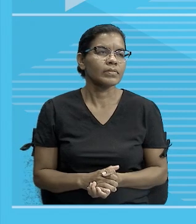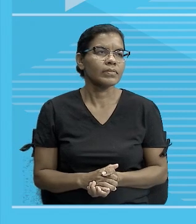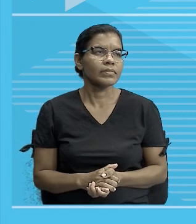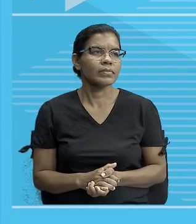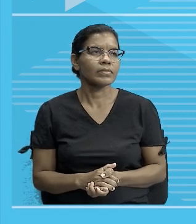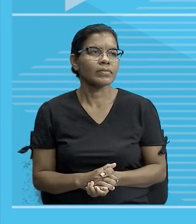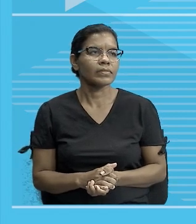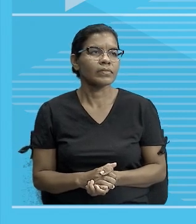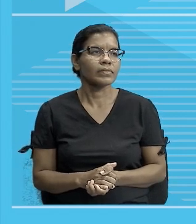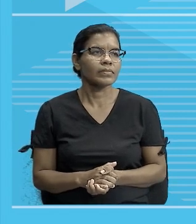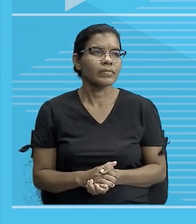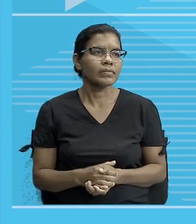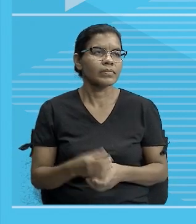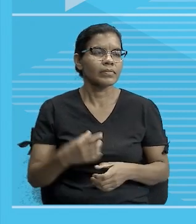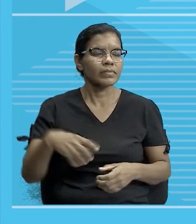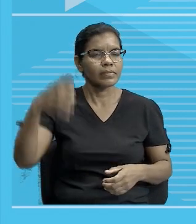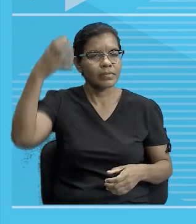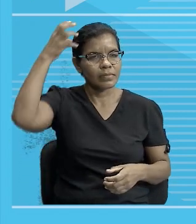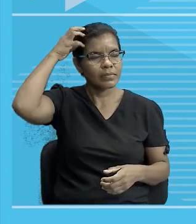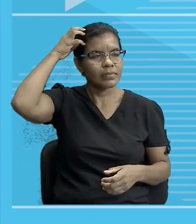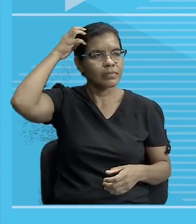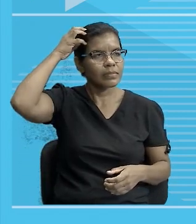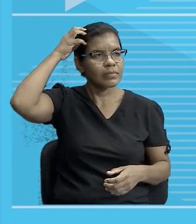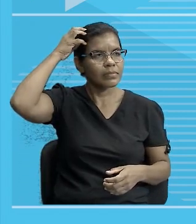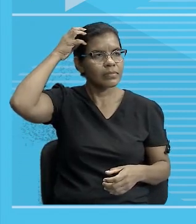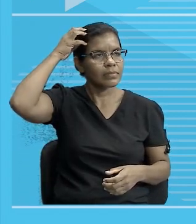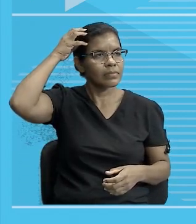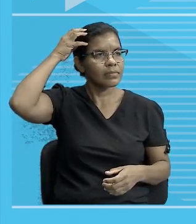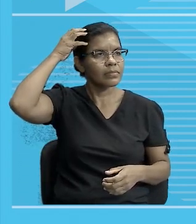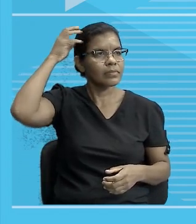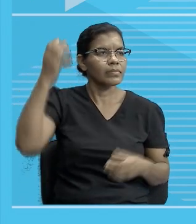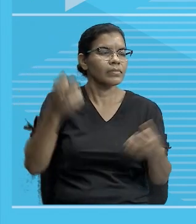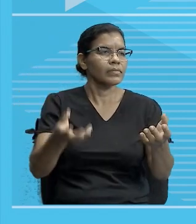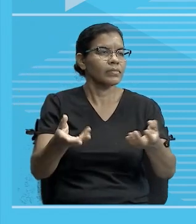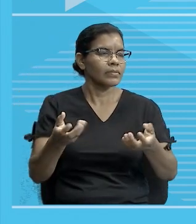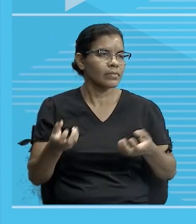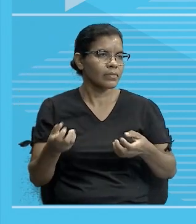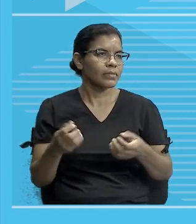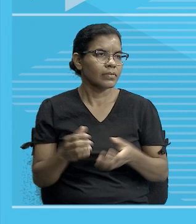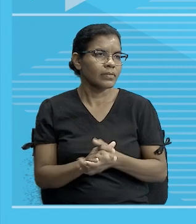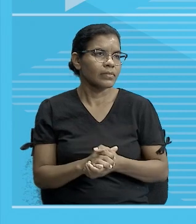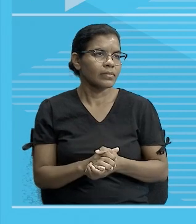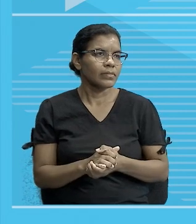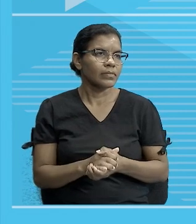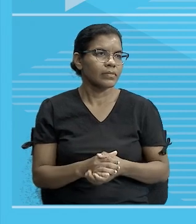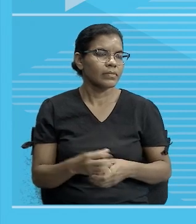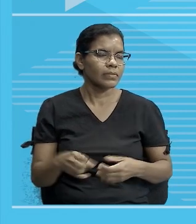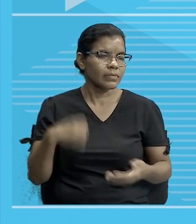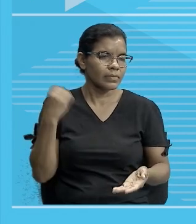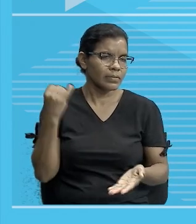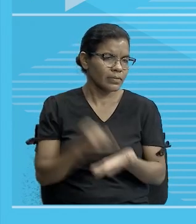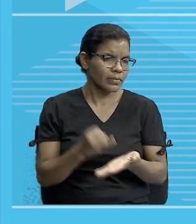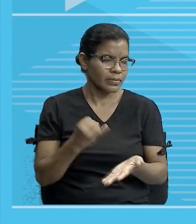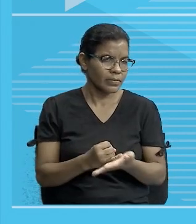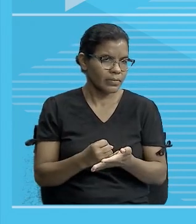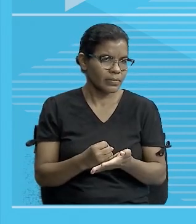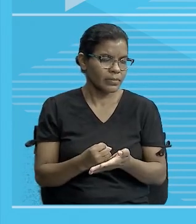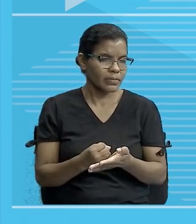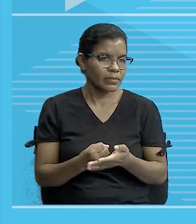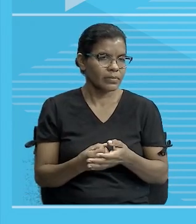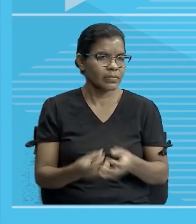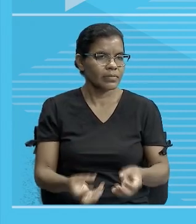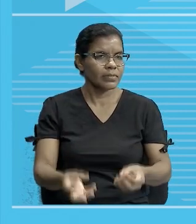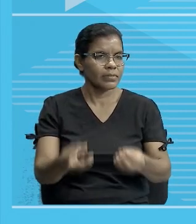Então, está aqui o rei tentando cobrar impostos do clero e